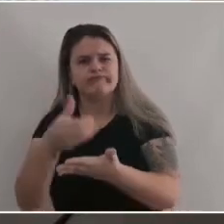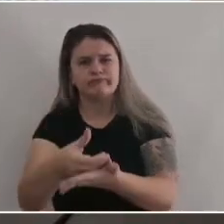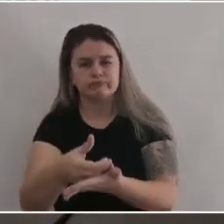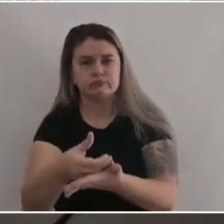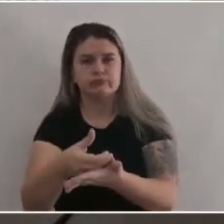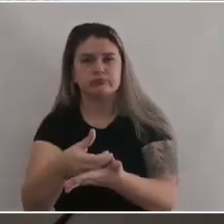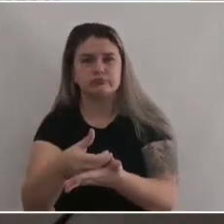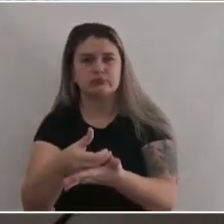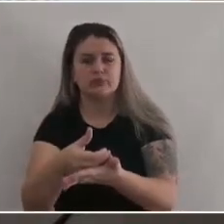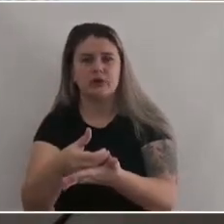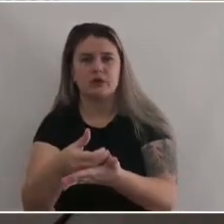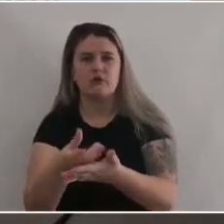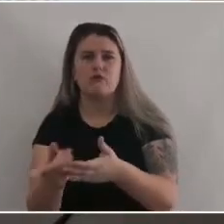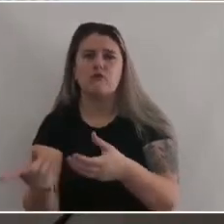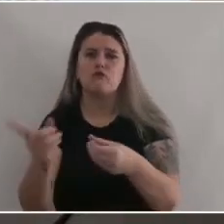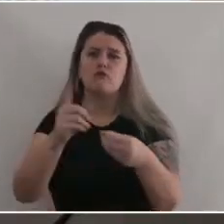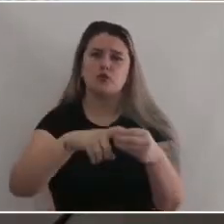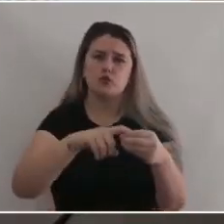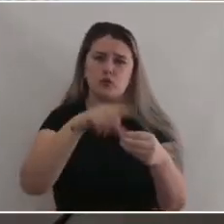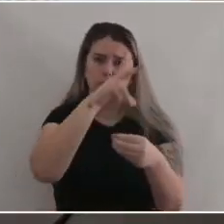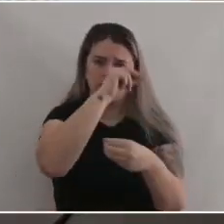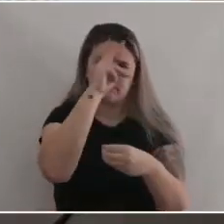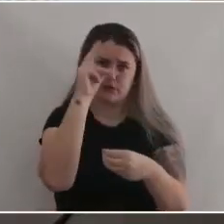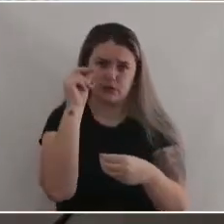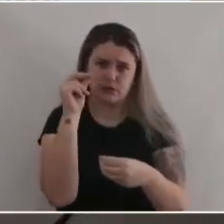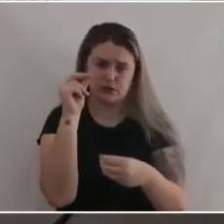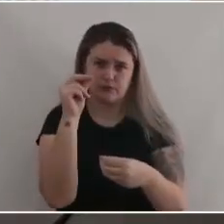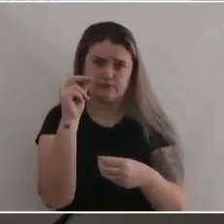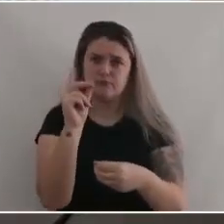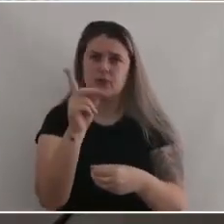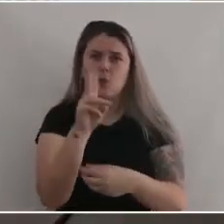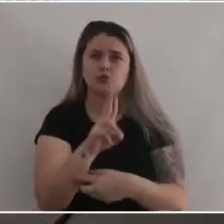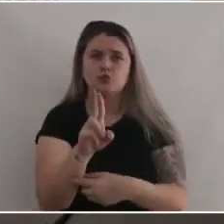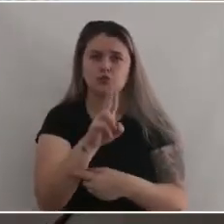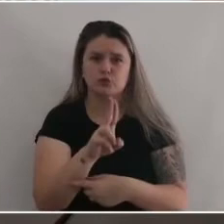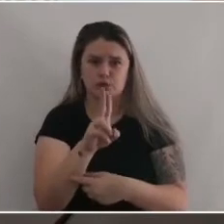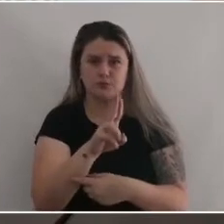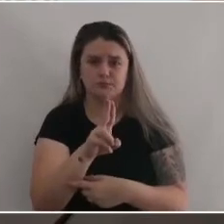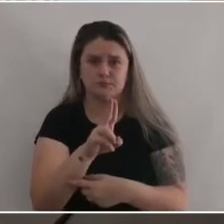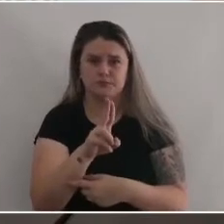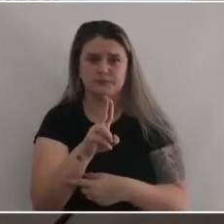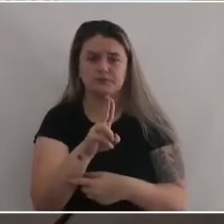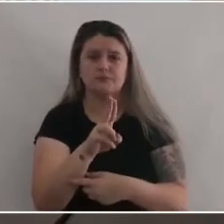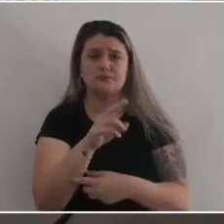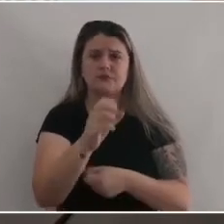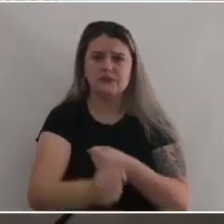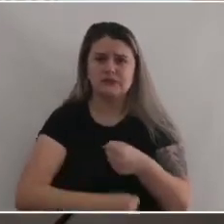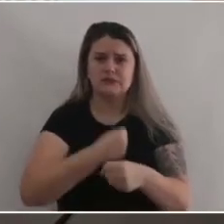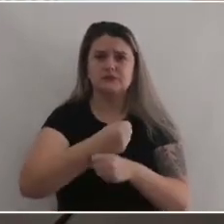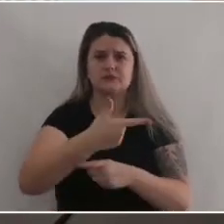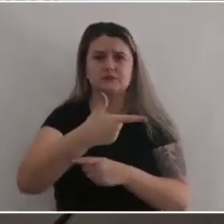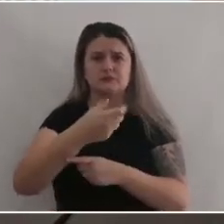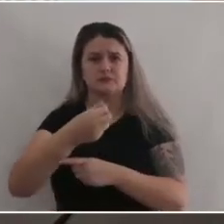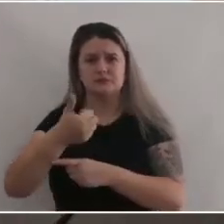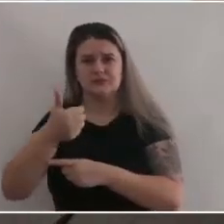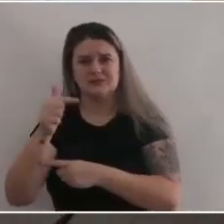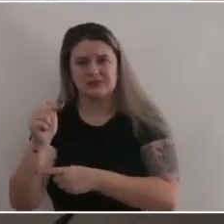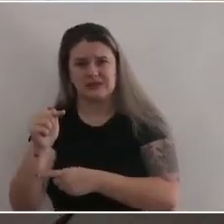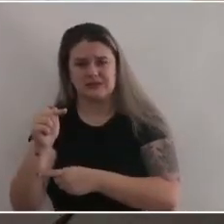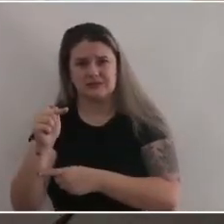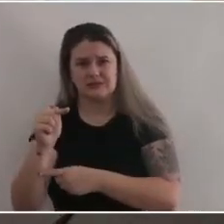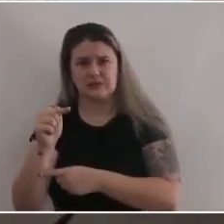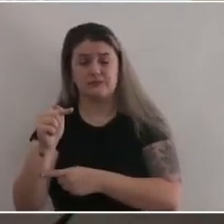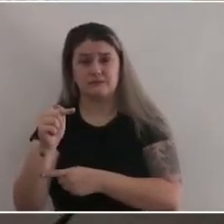foram devolvidos para o Executivo, valores não utilizados. Então, em 2017,